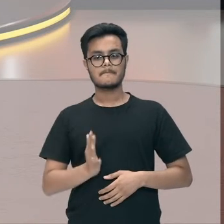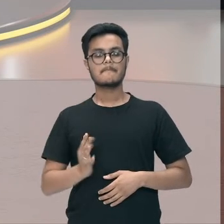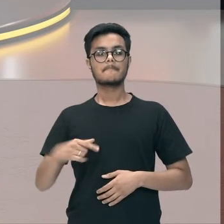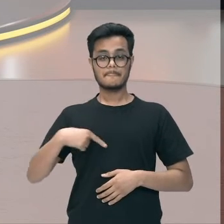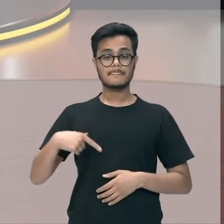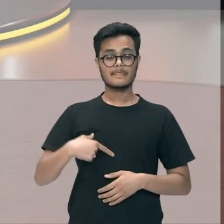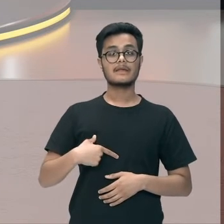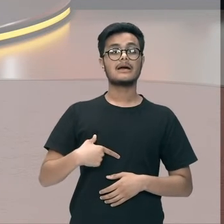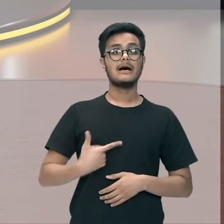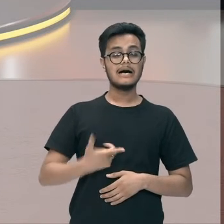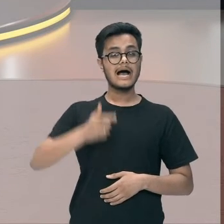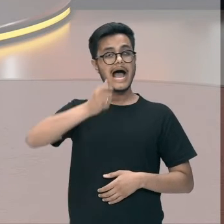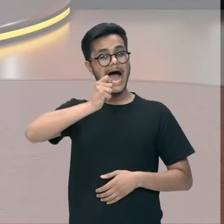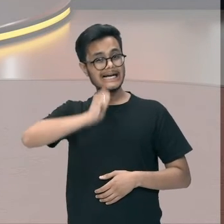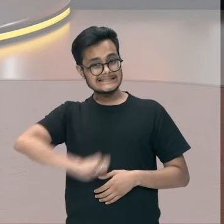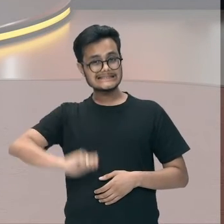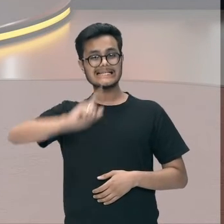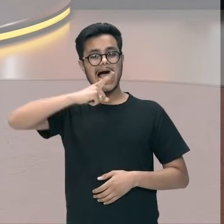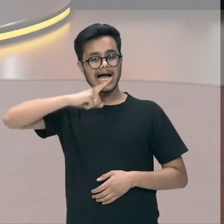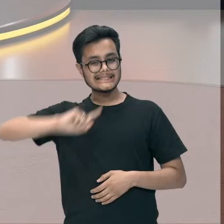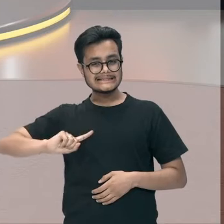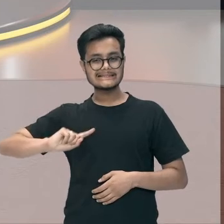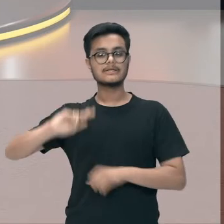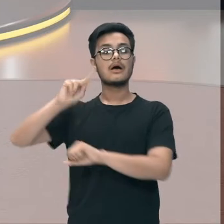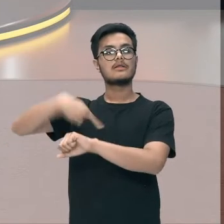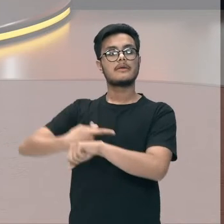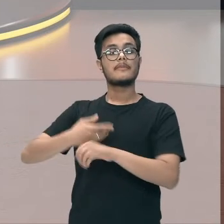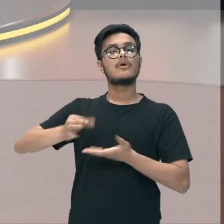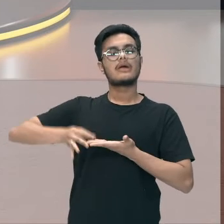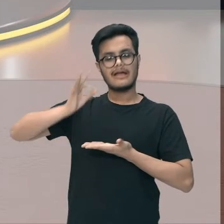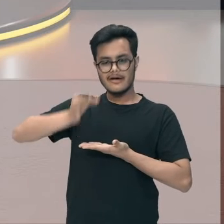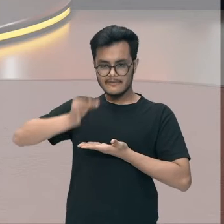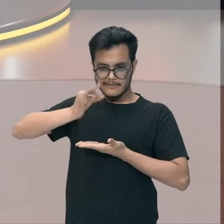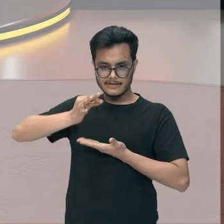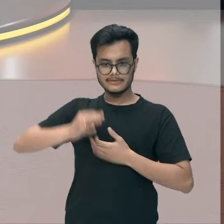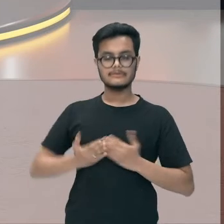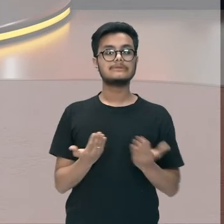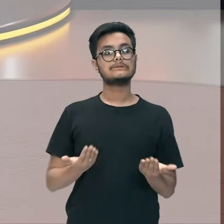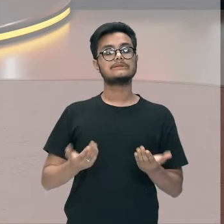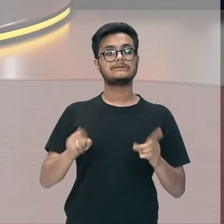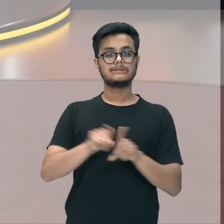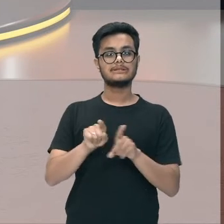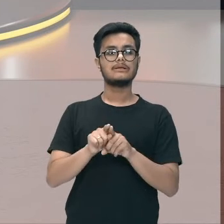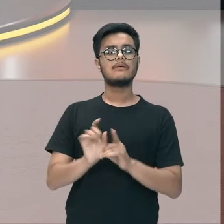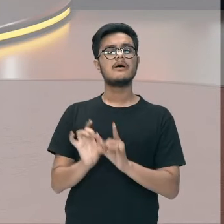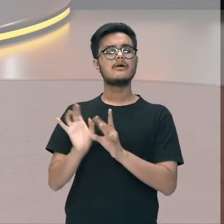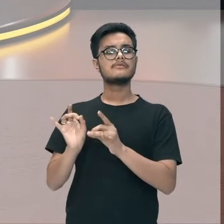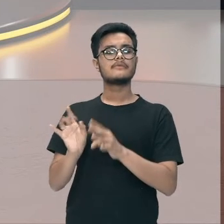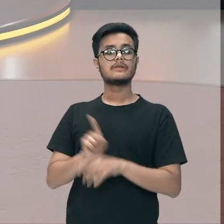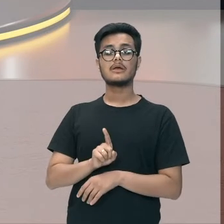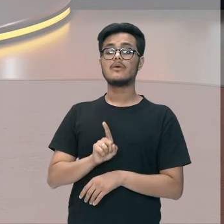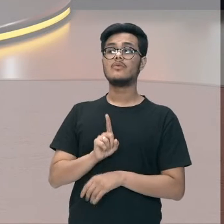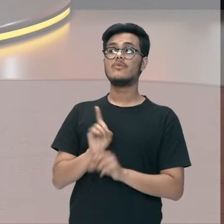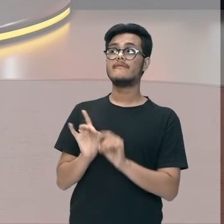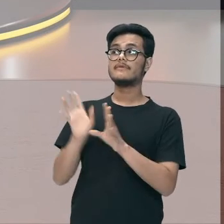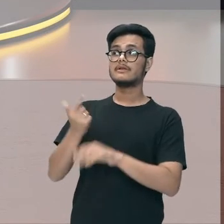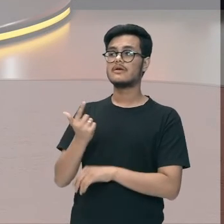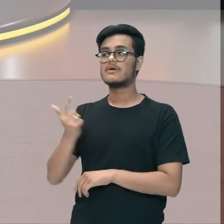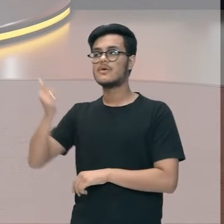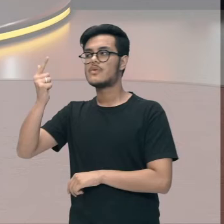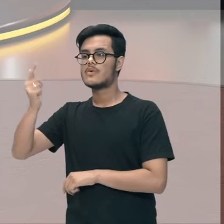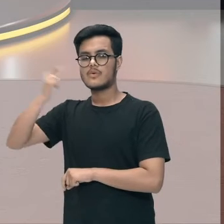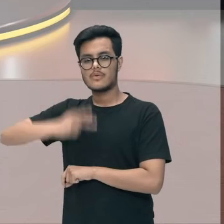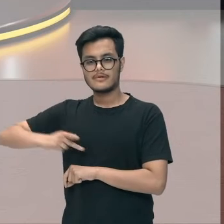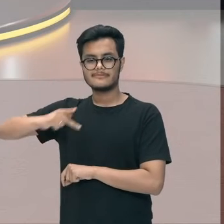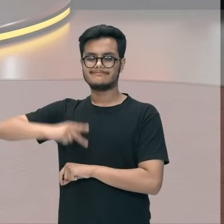cana-de-açúcar, por exemplo. Depois, o café. Então, a monocultura. E essa é uma monocultura exportadora, não é isso?